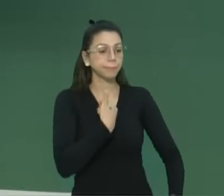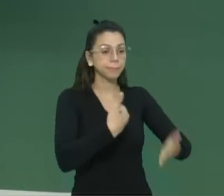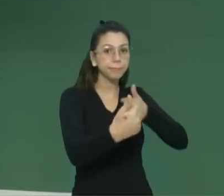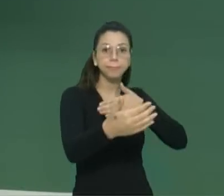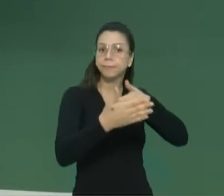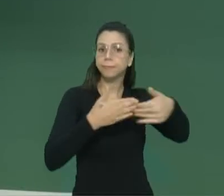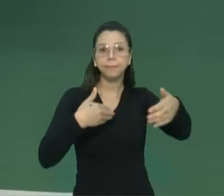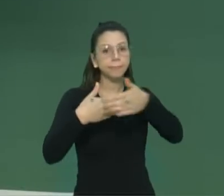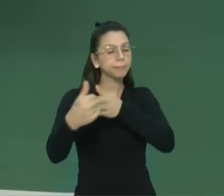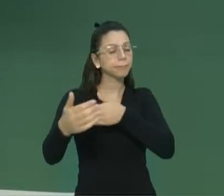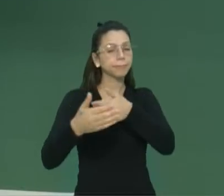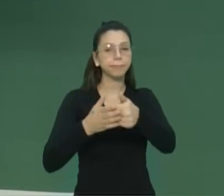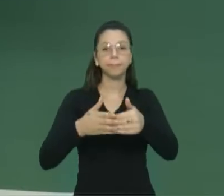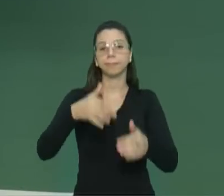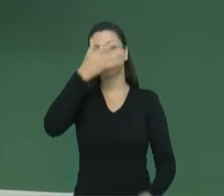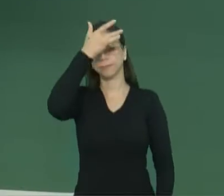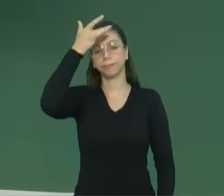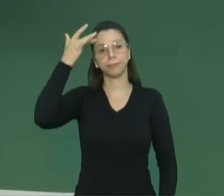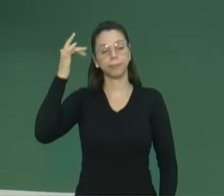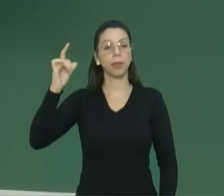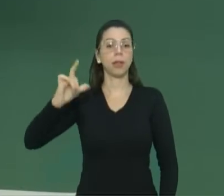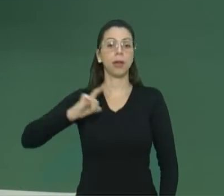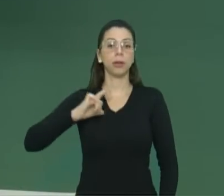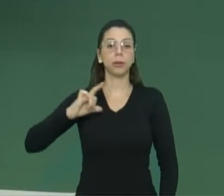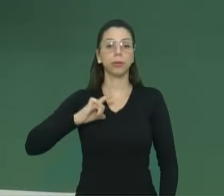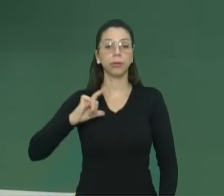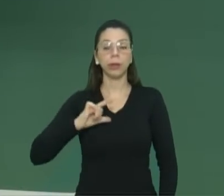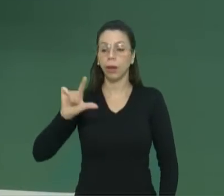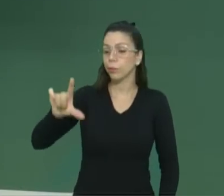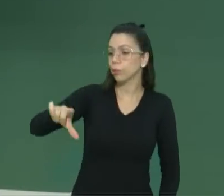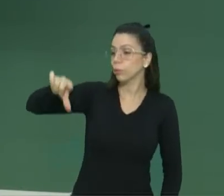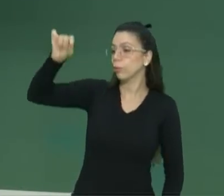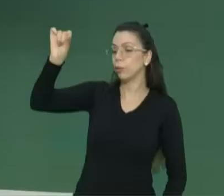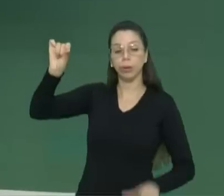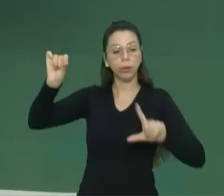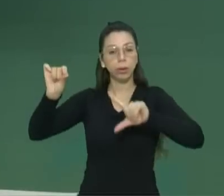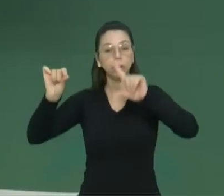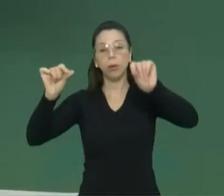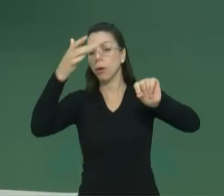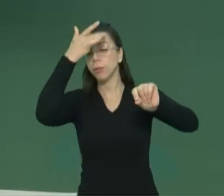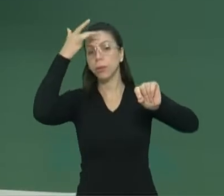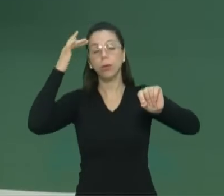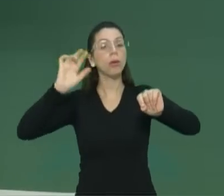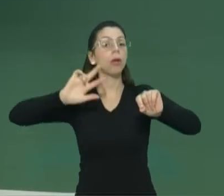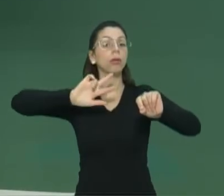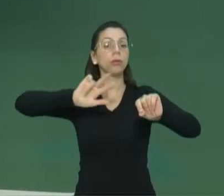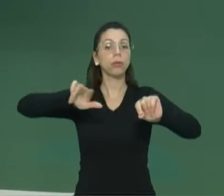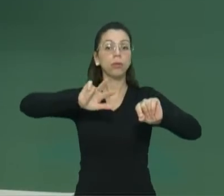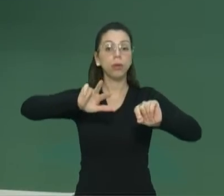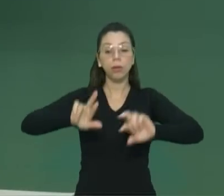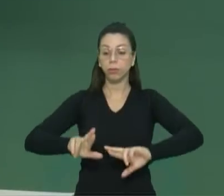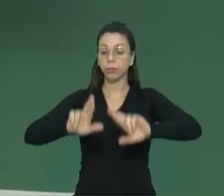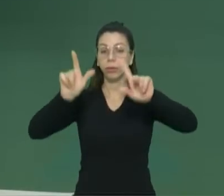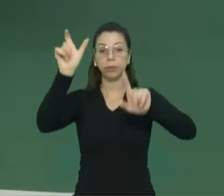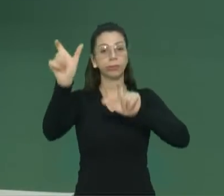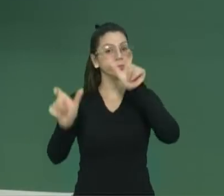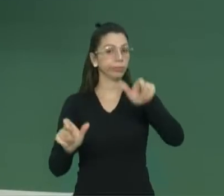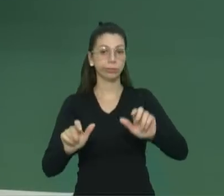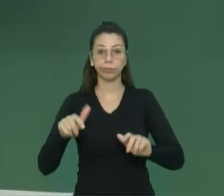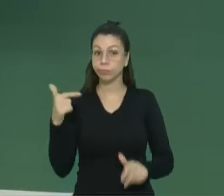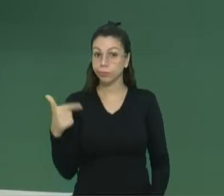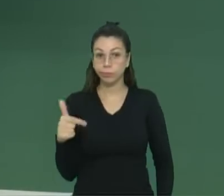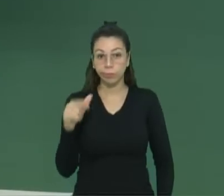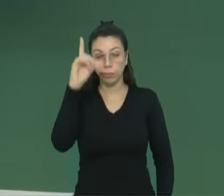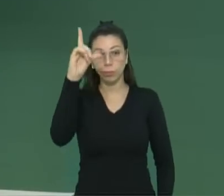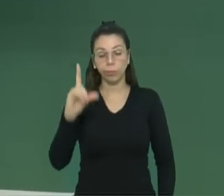pessoa. Não existe acepção de pessoas, não existe diferença de pessoas para os direitos